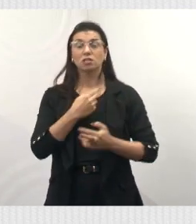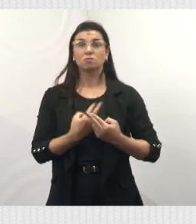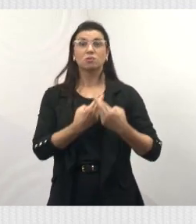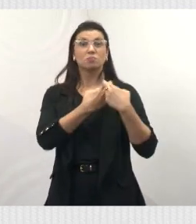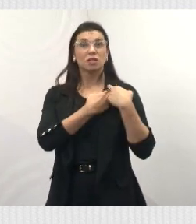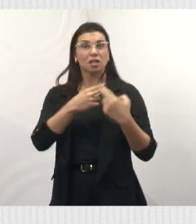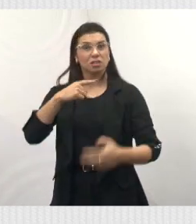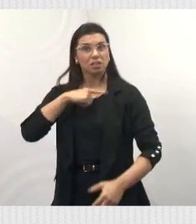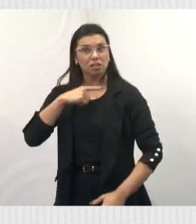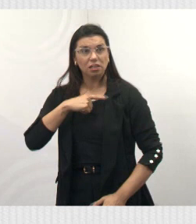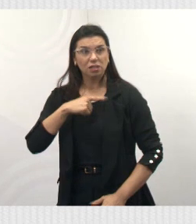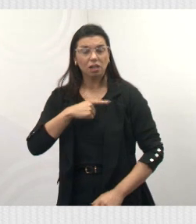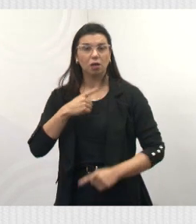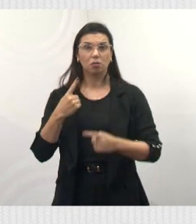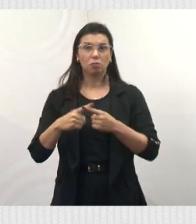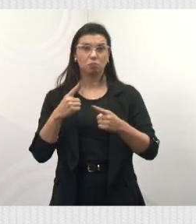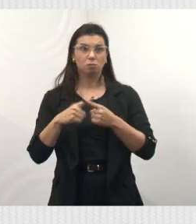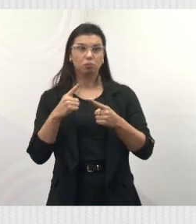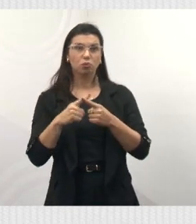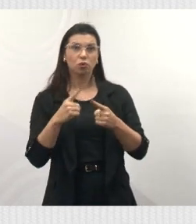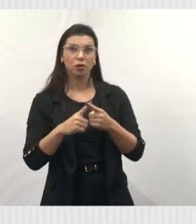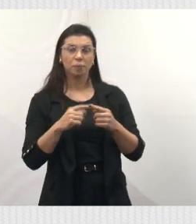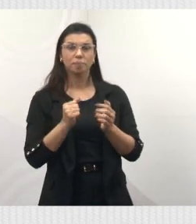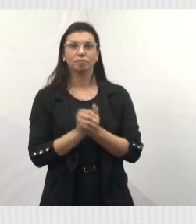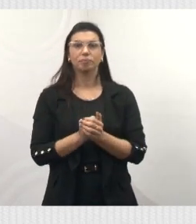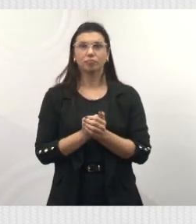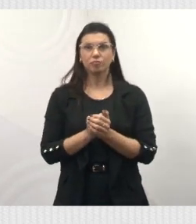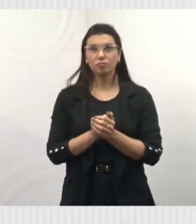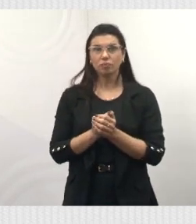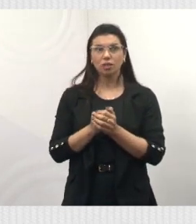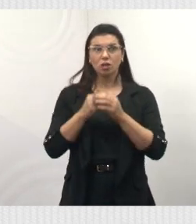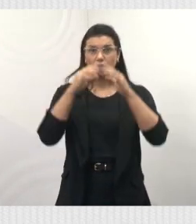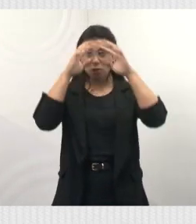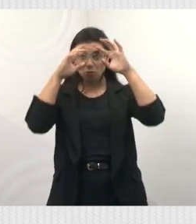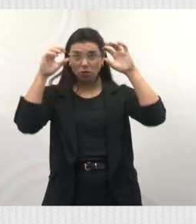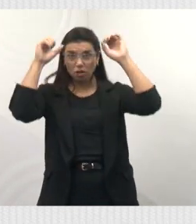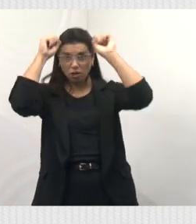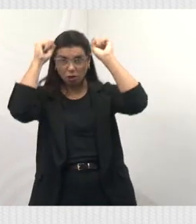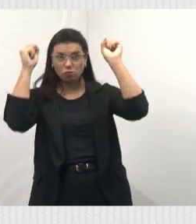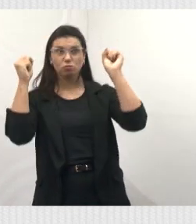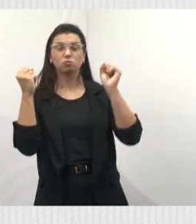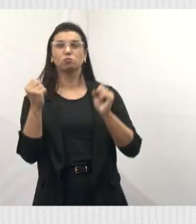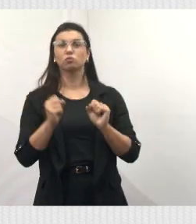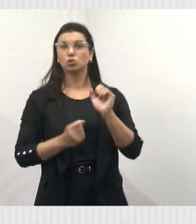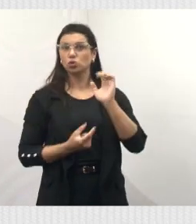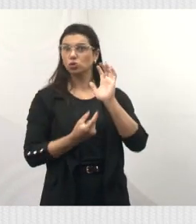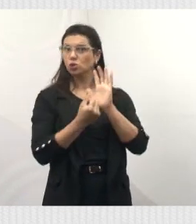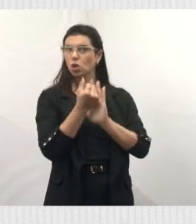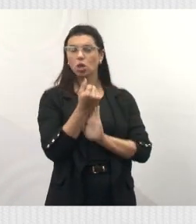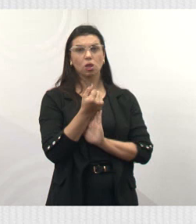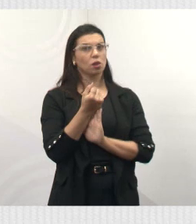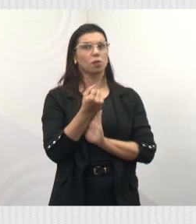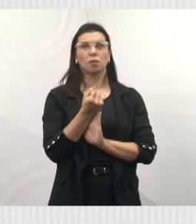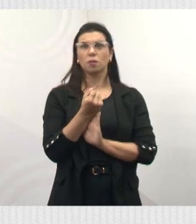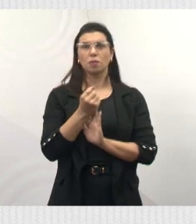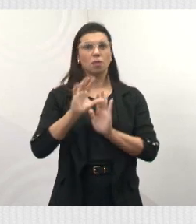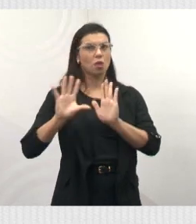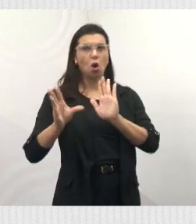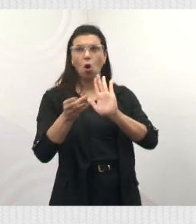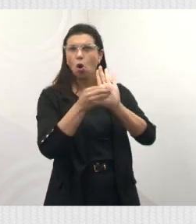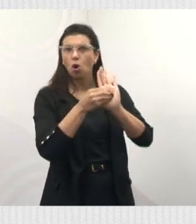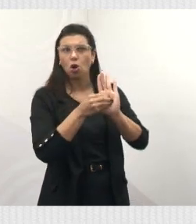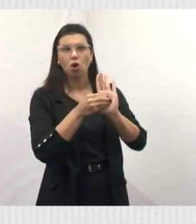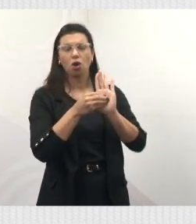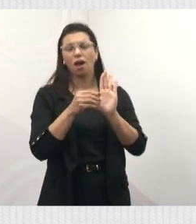recebem diretamente dos cofres do município. O Tribunal de Contas não coloca nessa conta o número de trabalhadores que trabalham